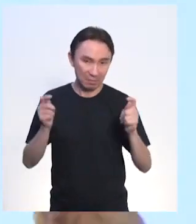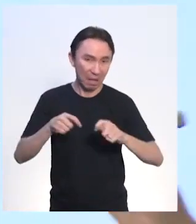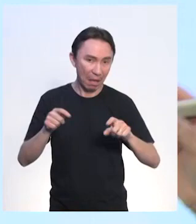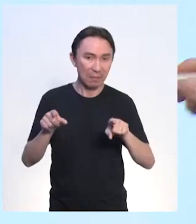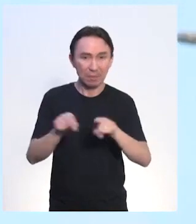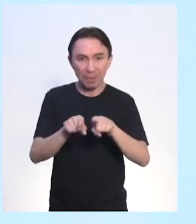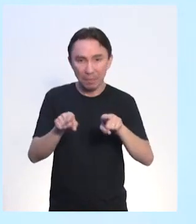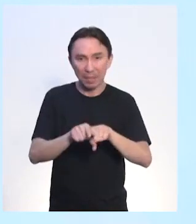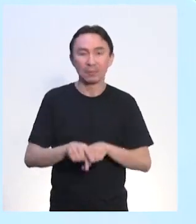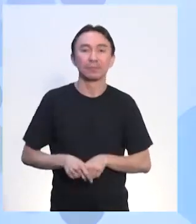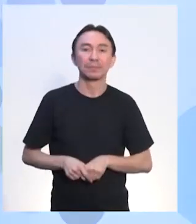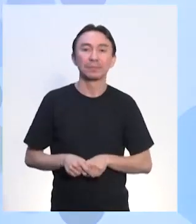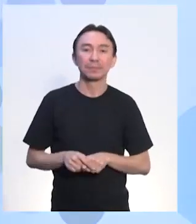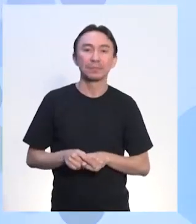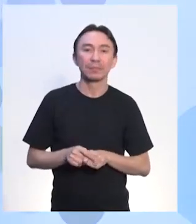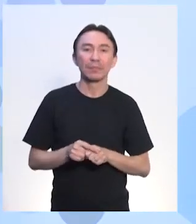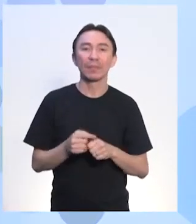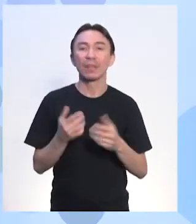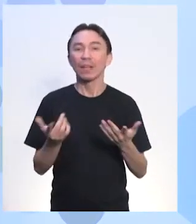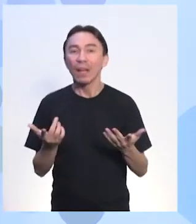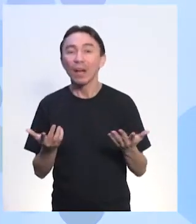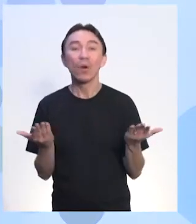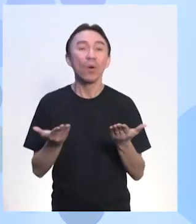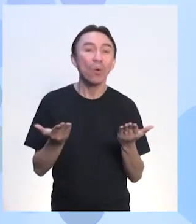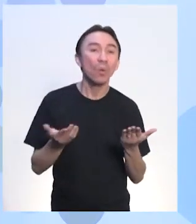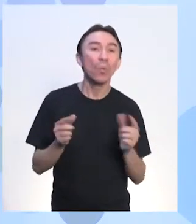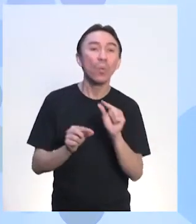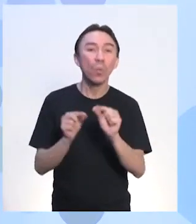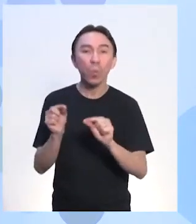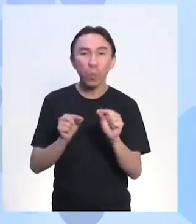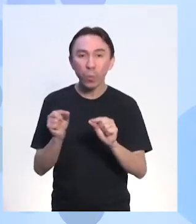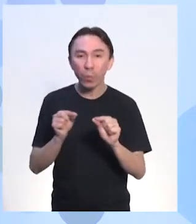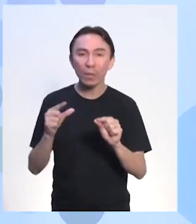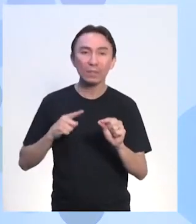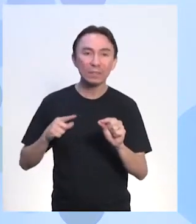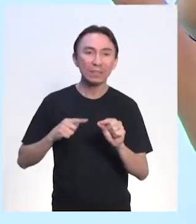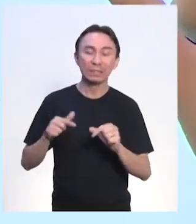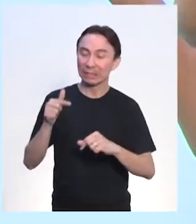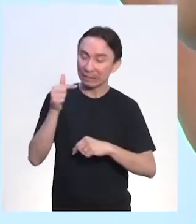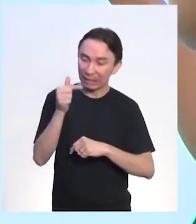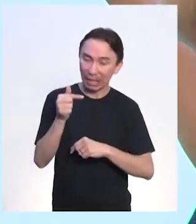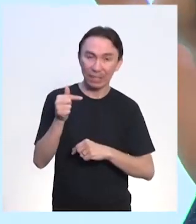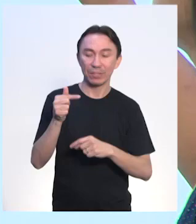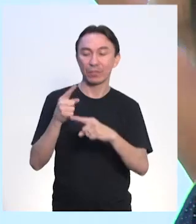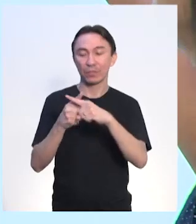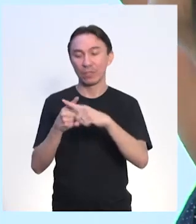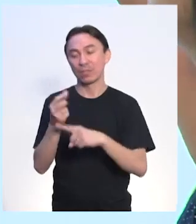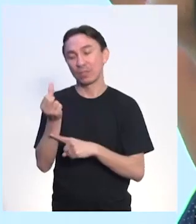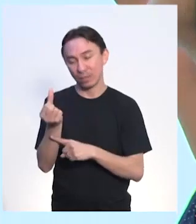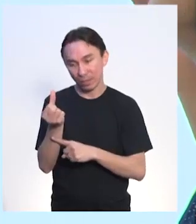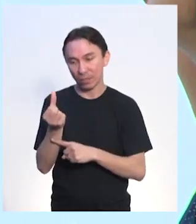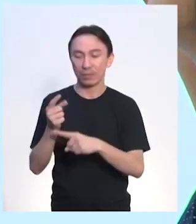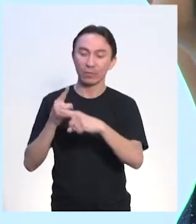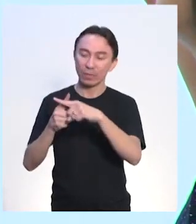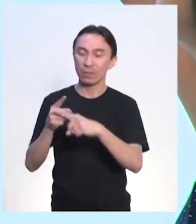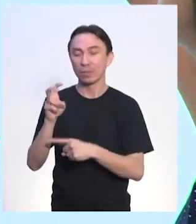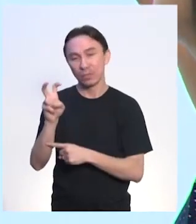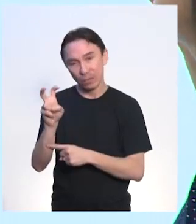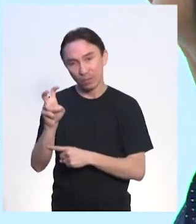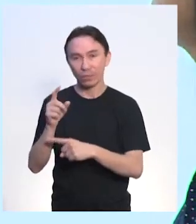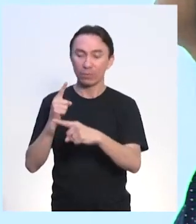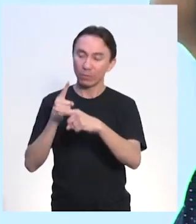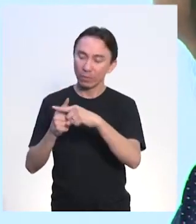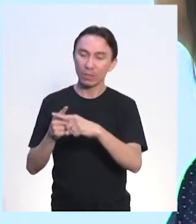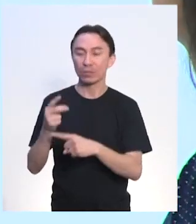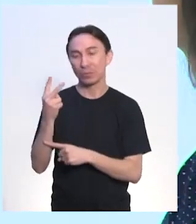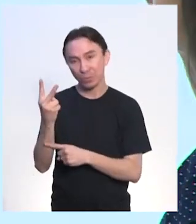aqui em cima. Então, o que vai restar? 7 vezes 6 vezes 5